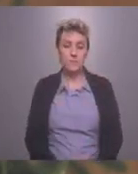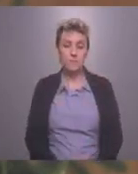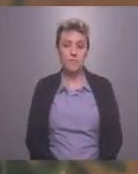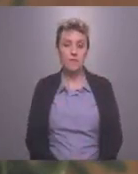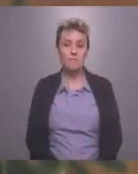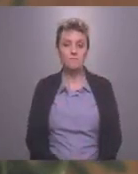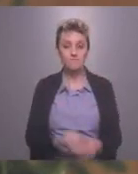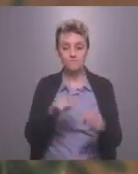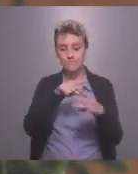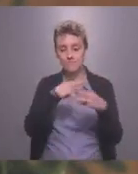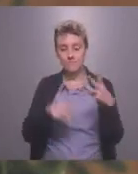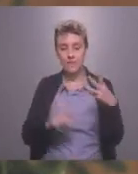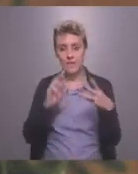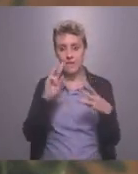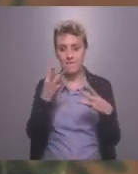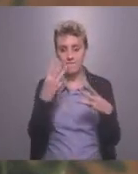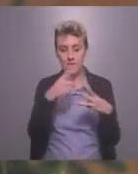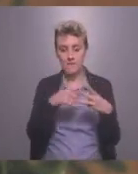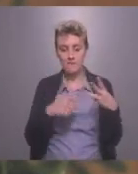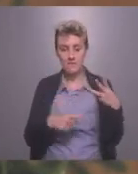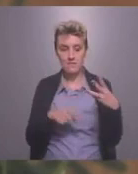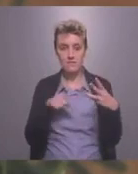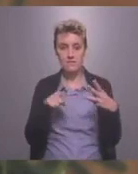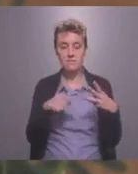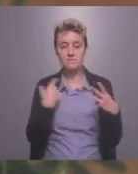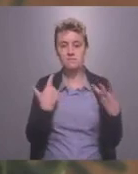Três aspectos que podem parecer-nos